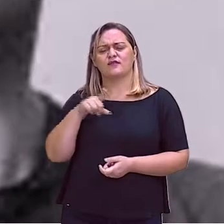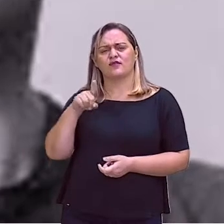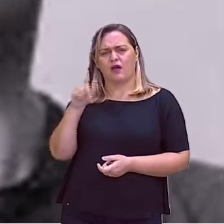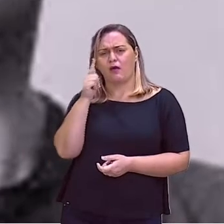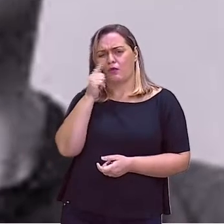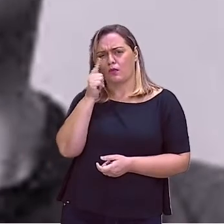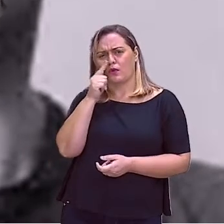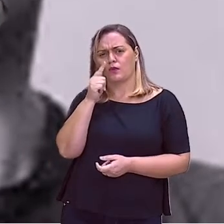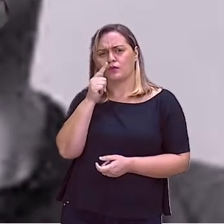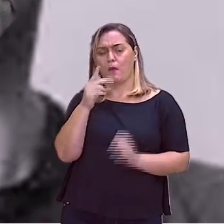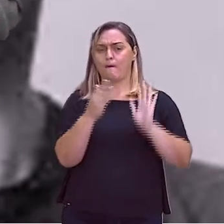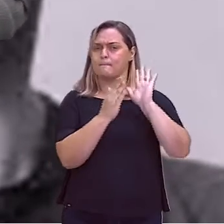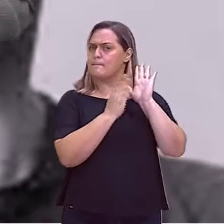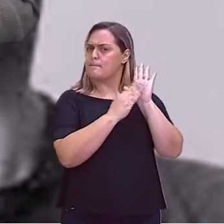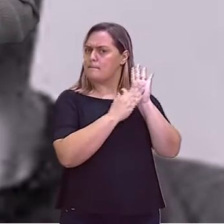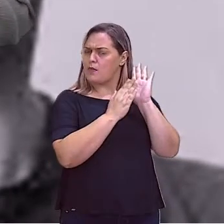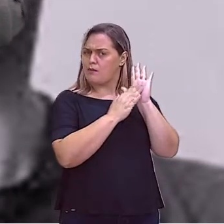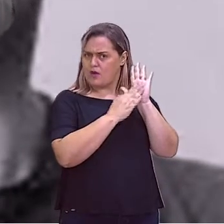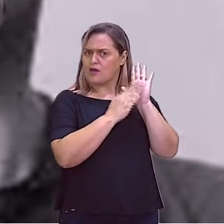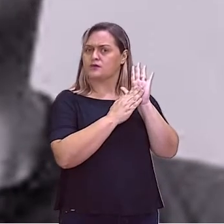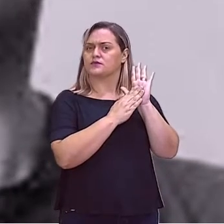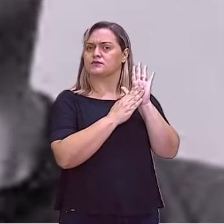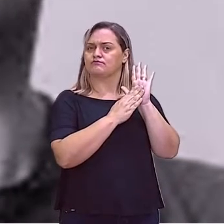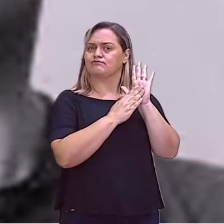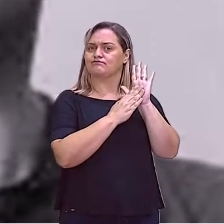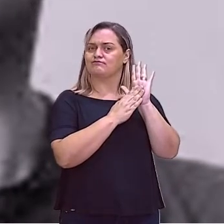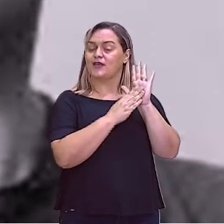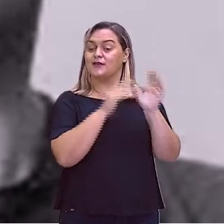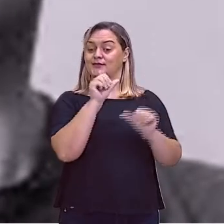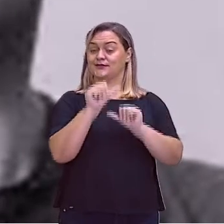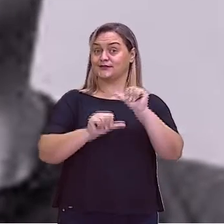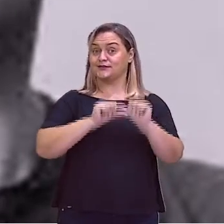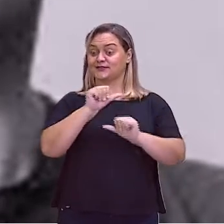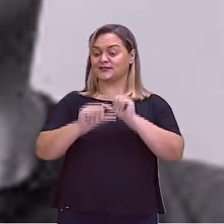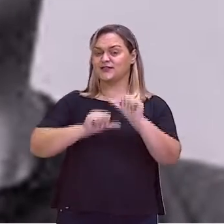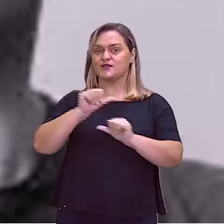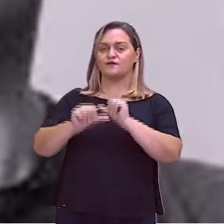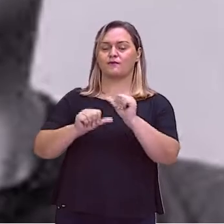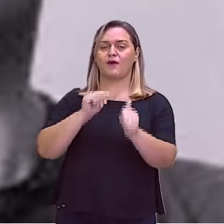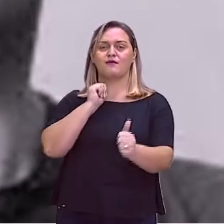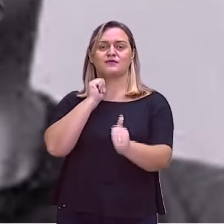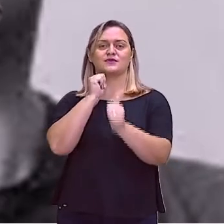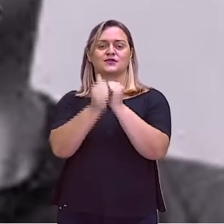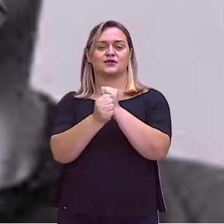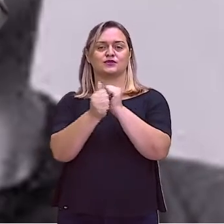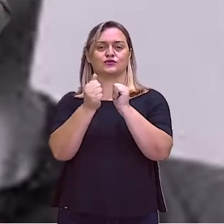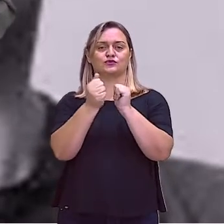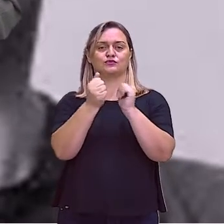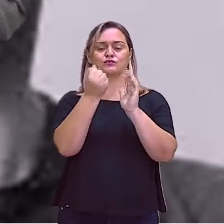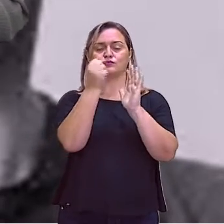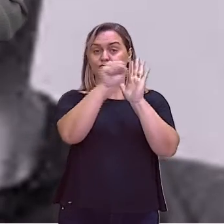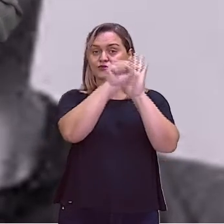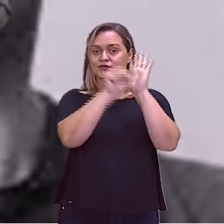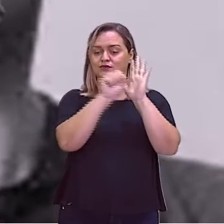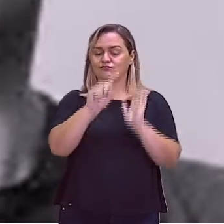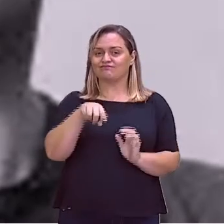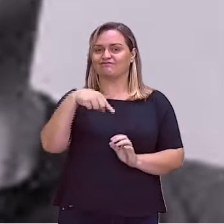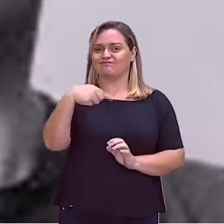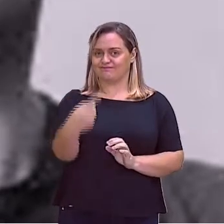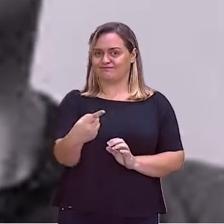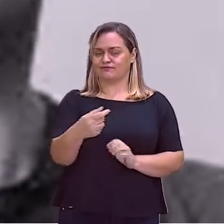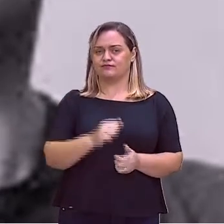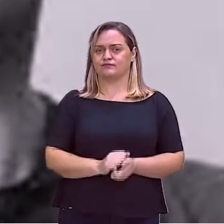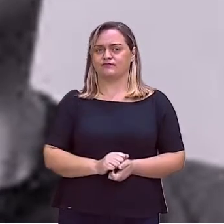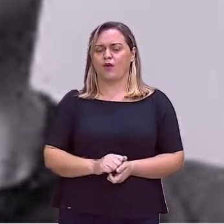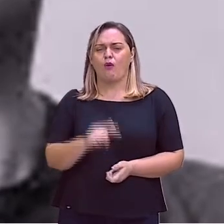uma promessa que acabaria por revolucionar o esporte no século seguinte. Os